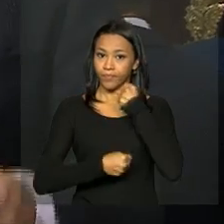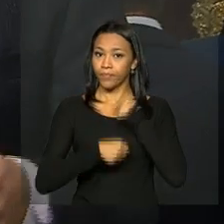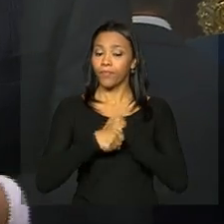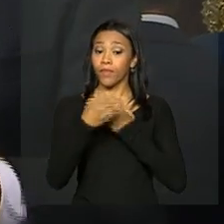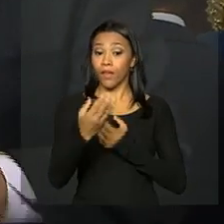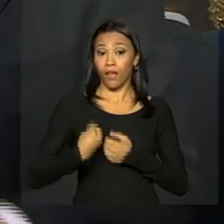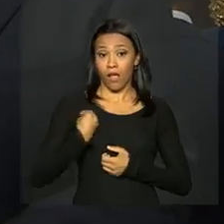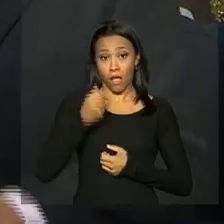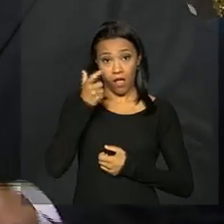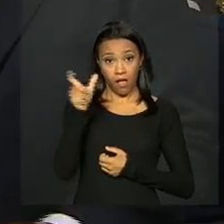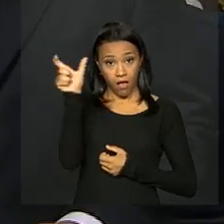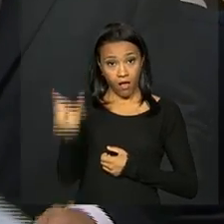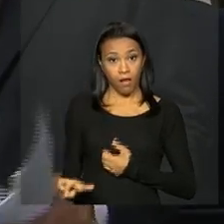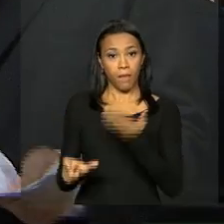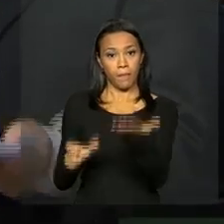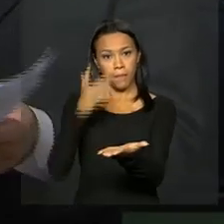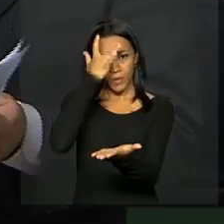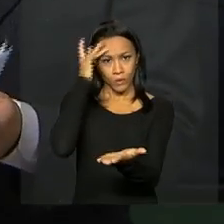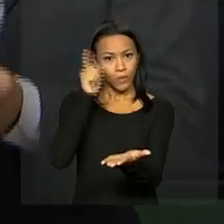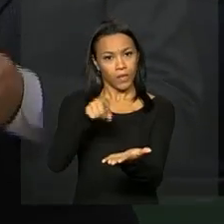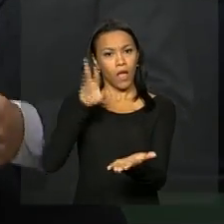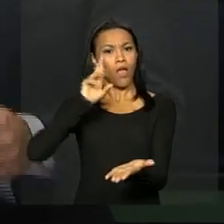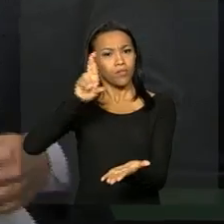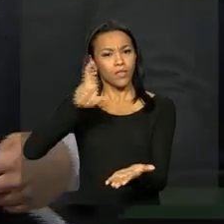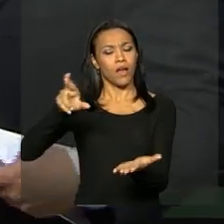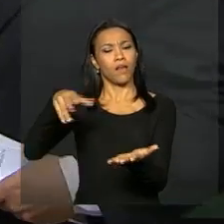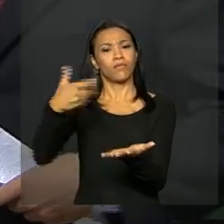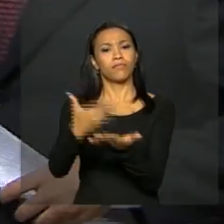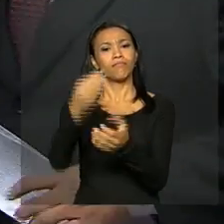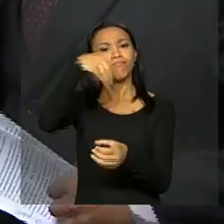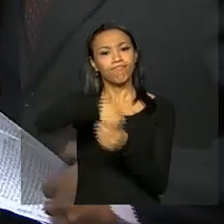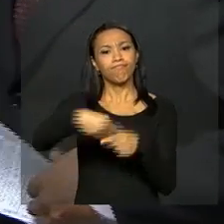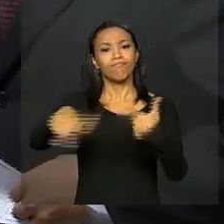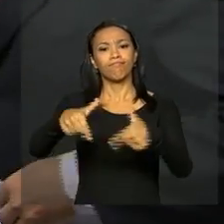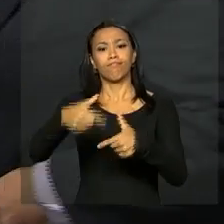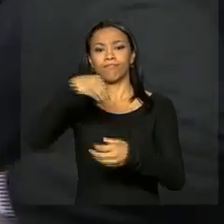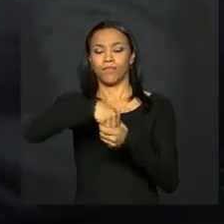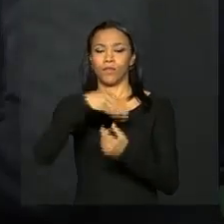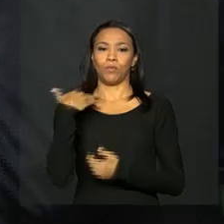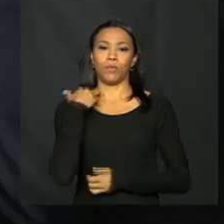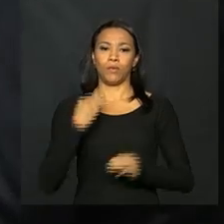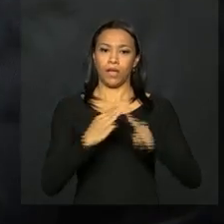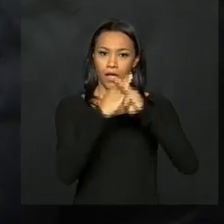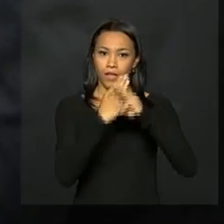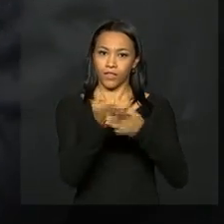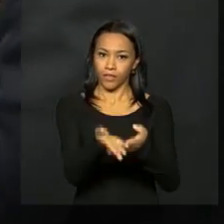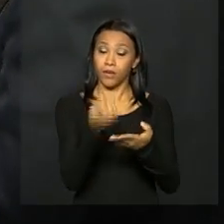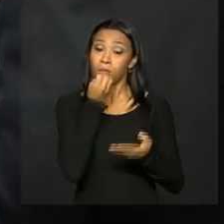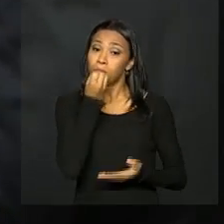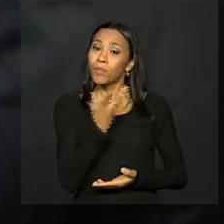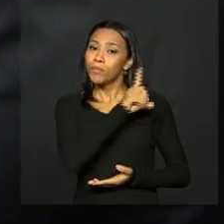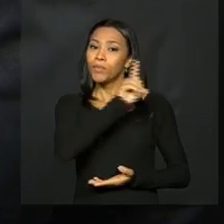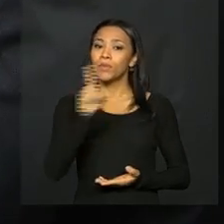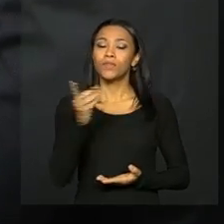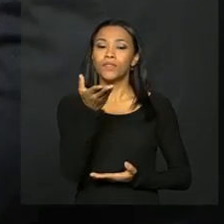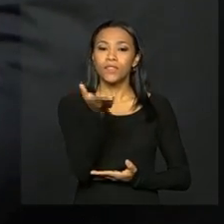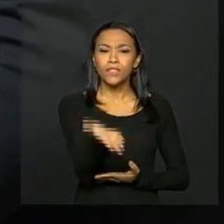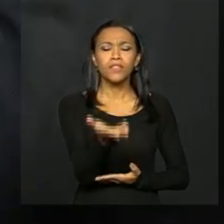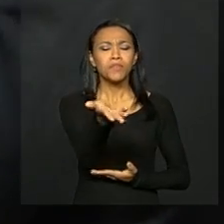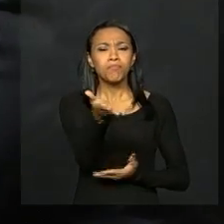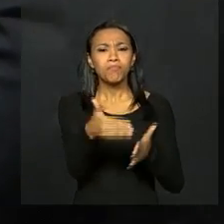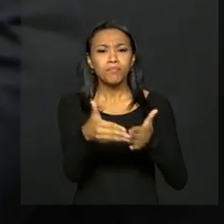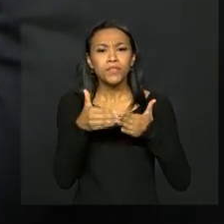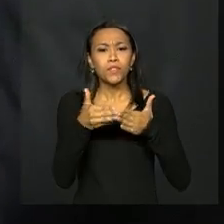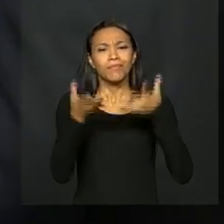Nacional de Promoção e Eventos da Caixa Econômica Federal, Gerson Bourdignon. Bom dia, Superintendente. Eu queria que você detalhasse